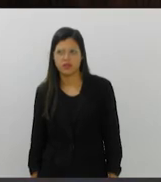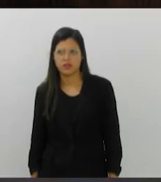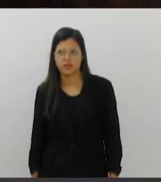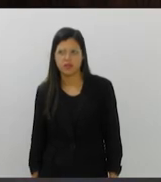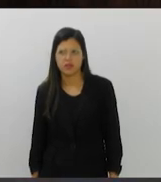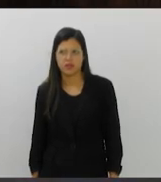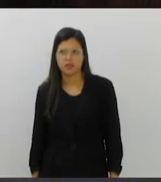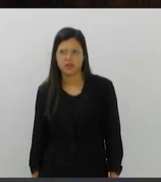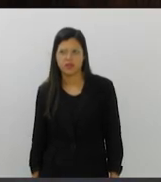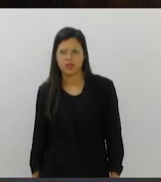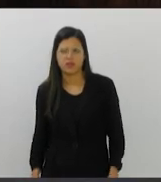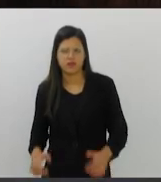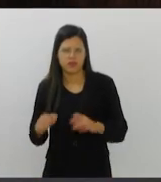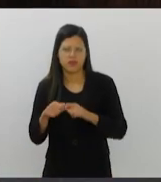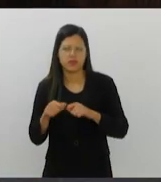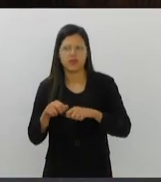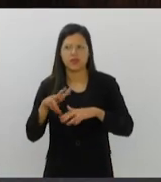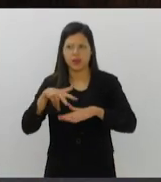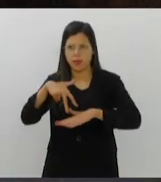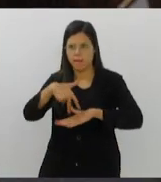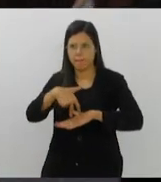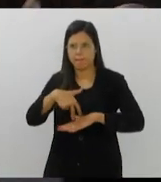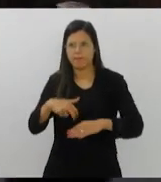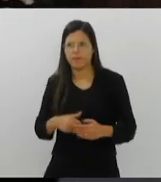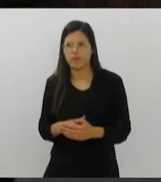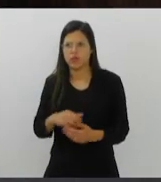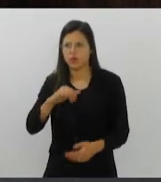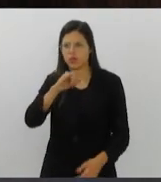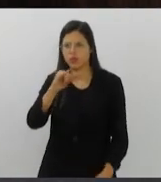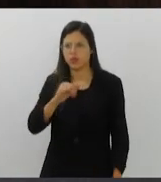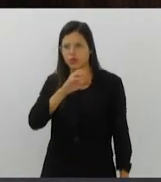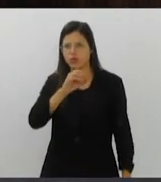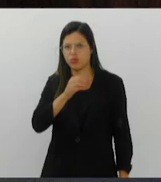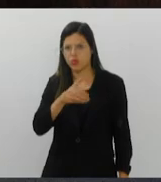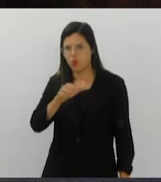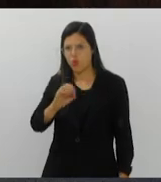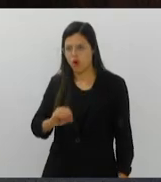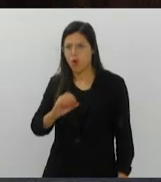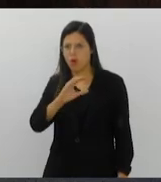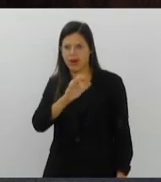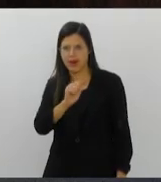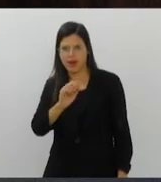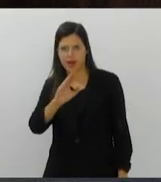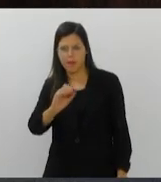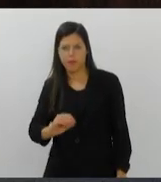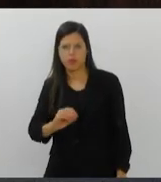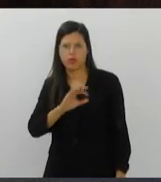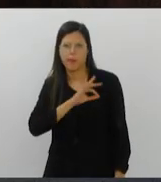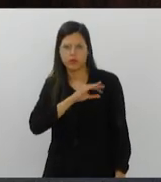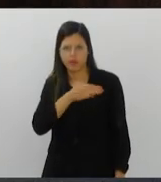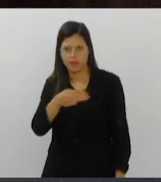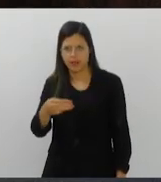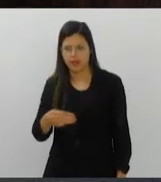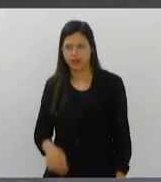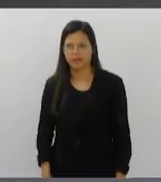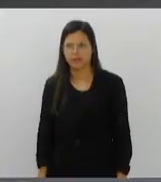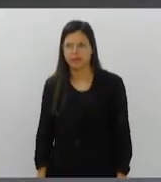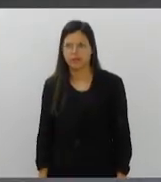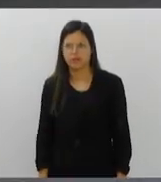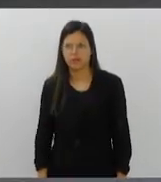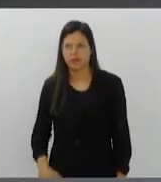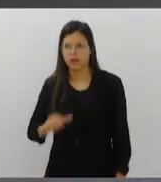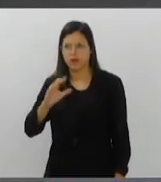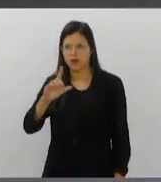Fazer em pé mesmo. João Francisco Santos Neto, cabo da Polícia Militar.